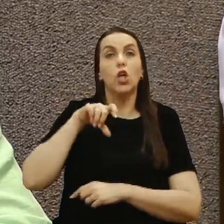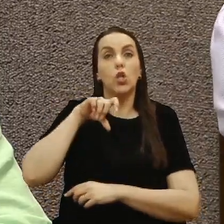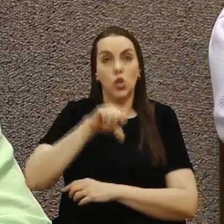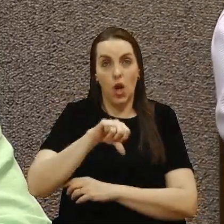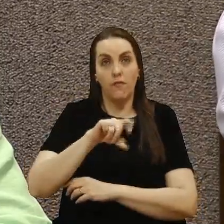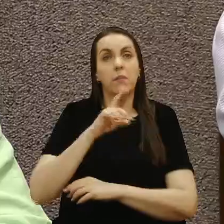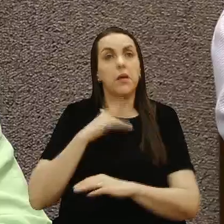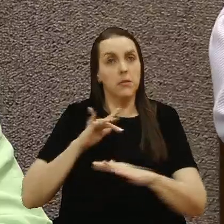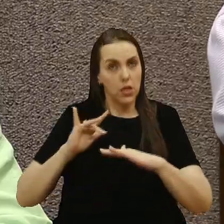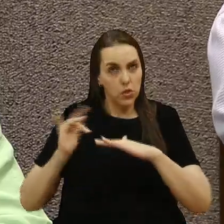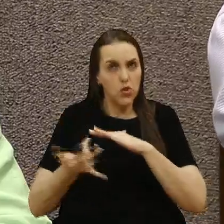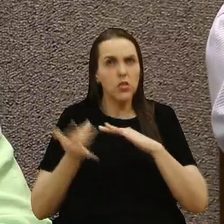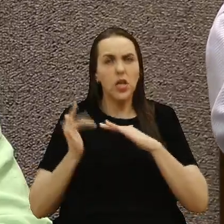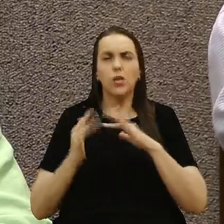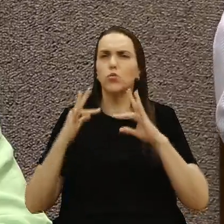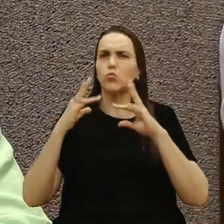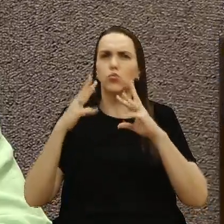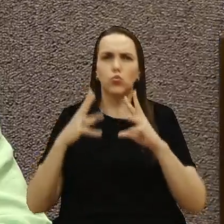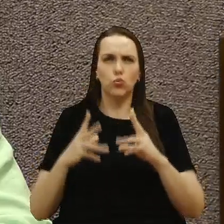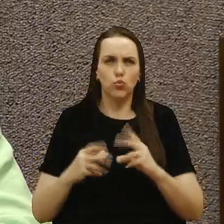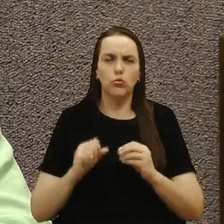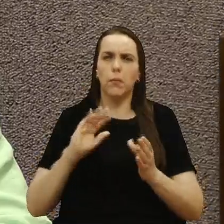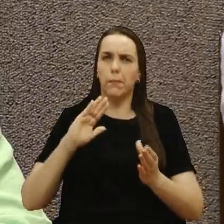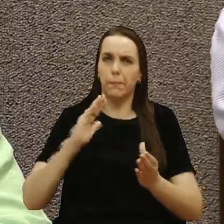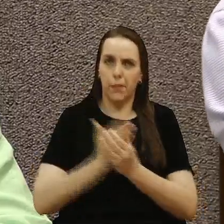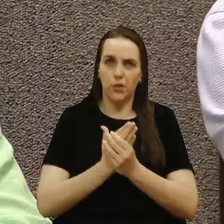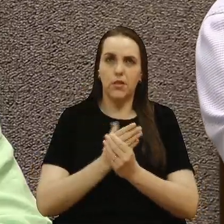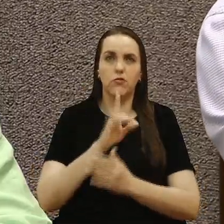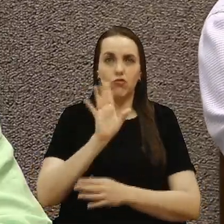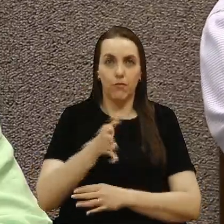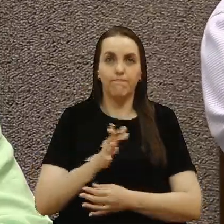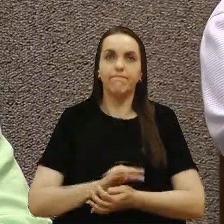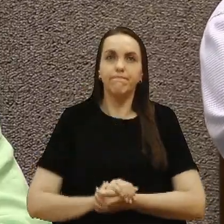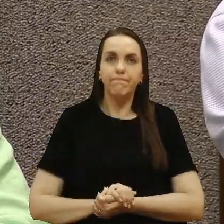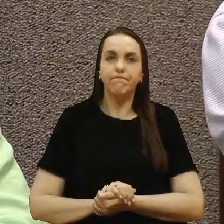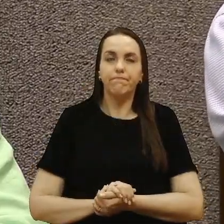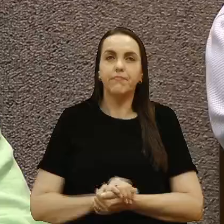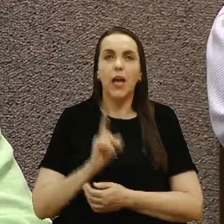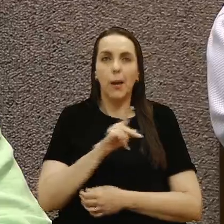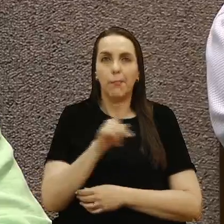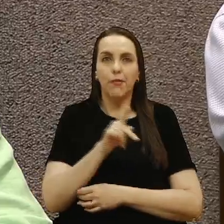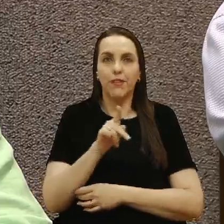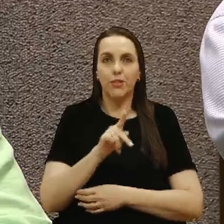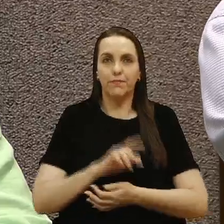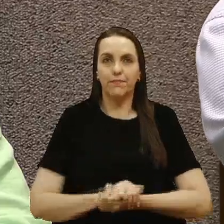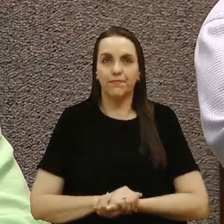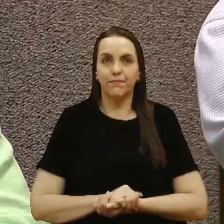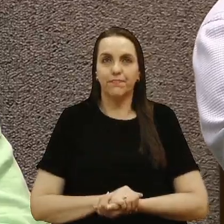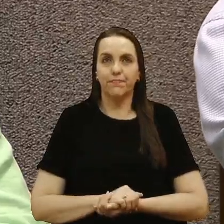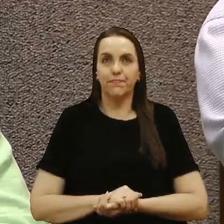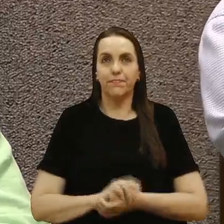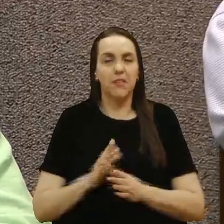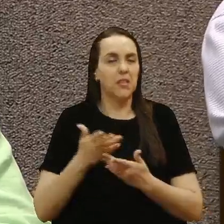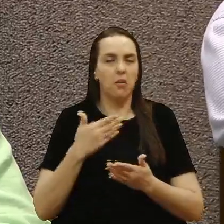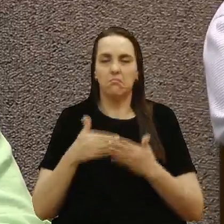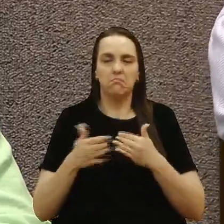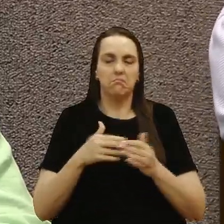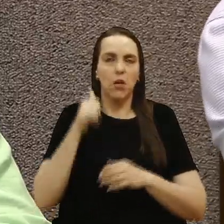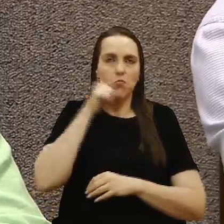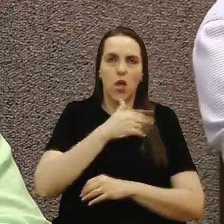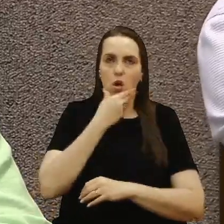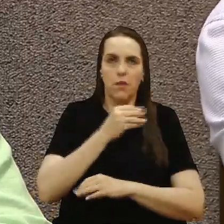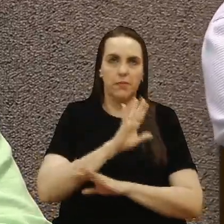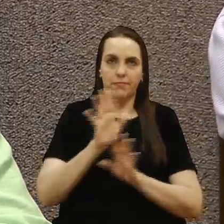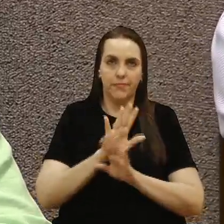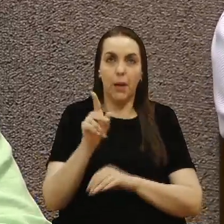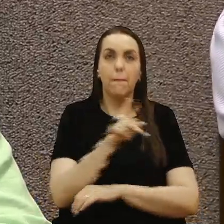isso tudo devidamente processado, tá? São professores. Aí não importa o gênero, né? Mulher, homem,